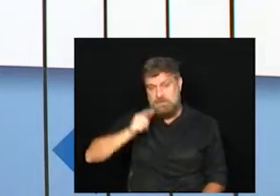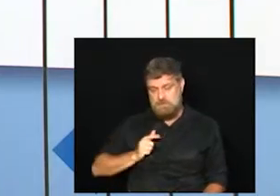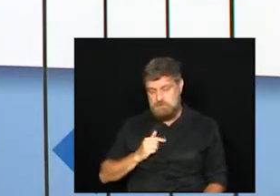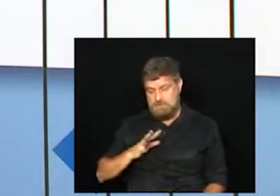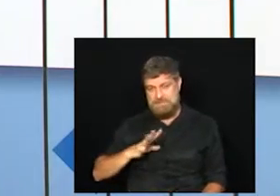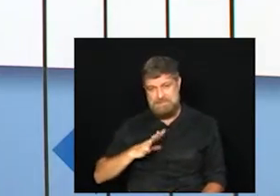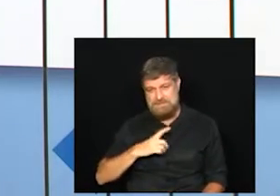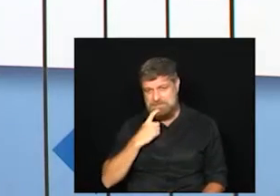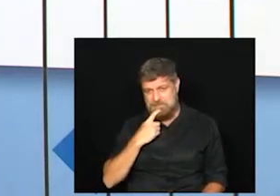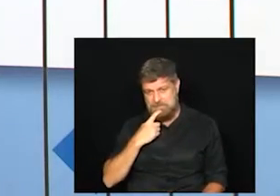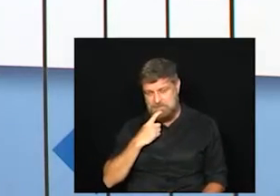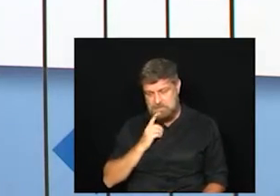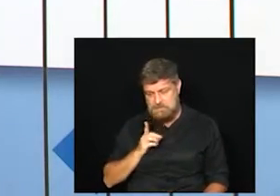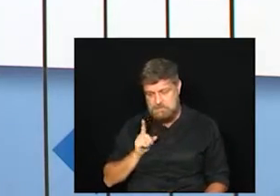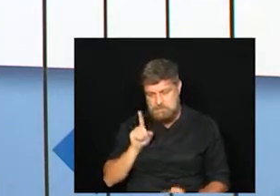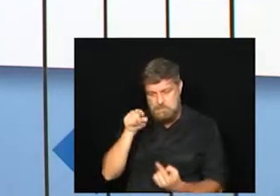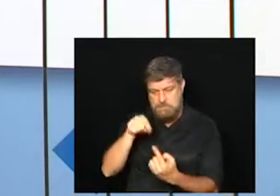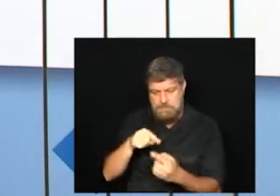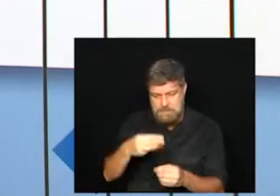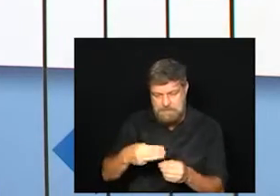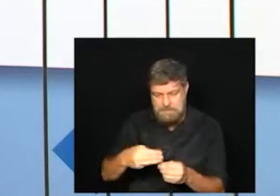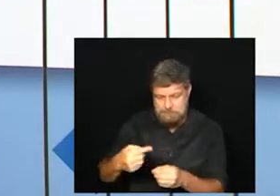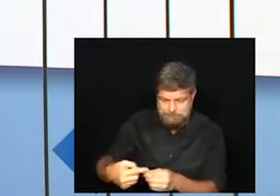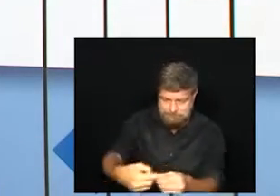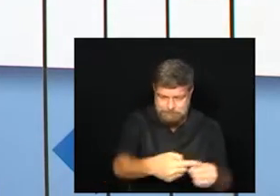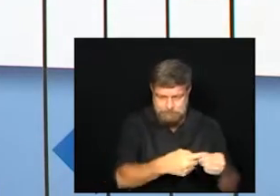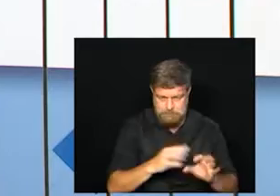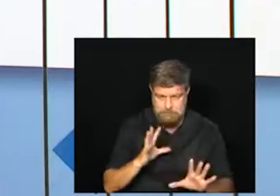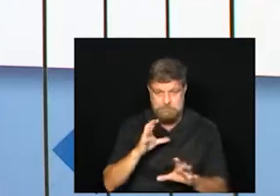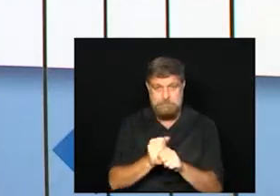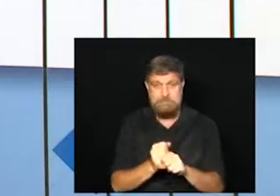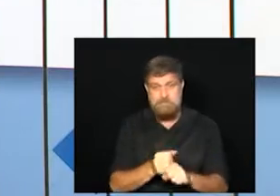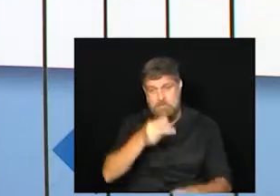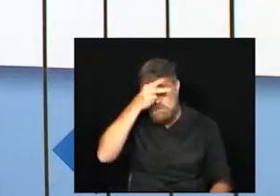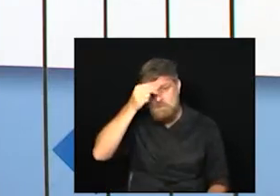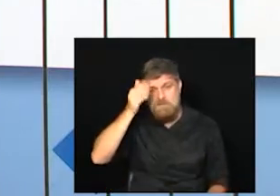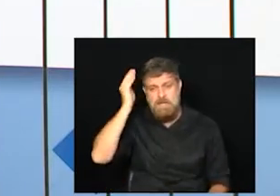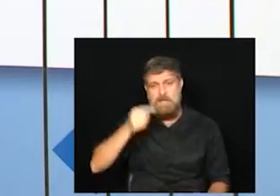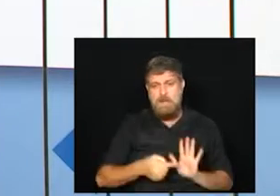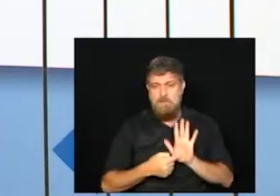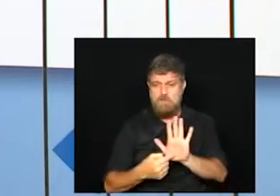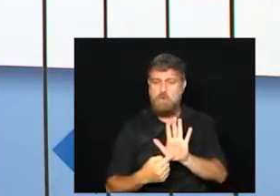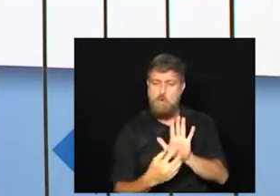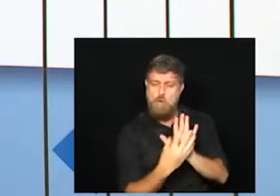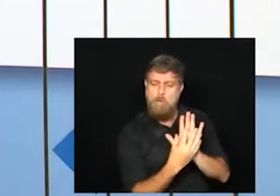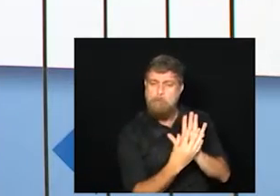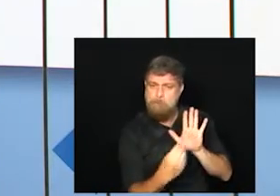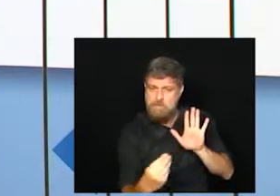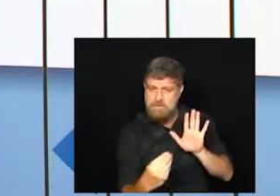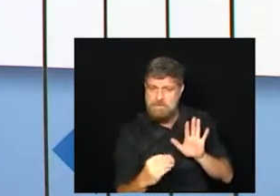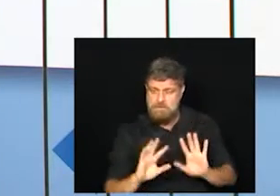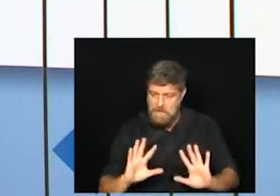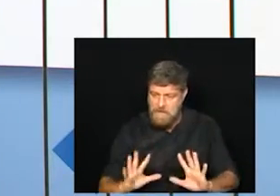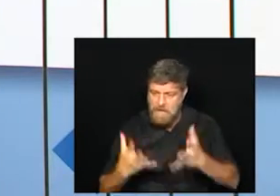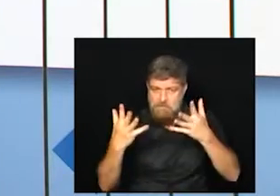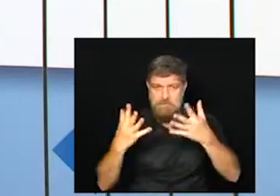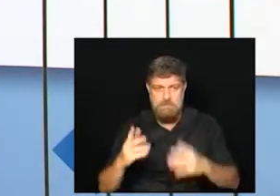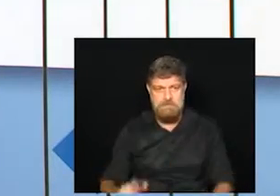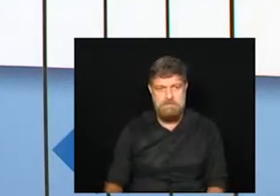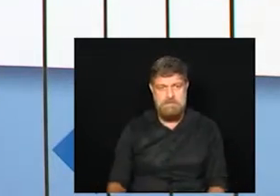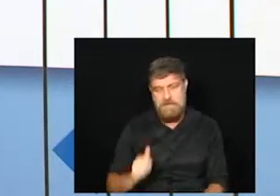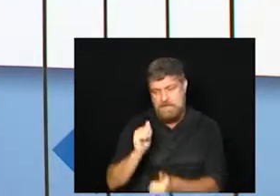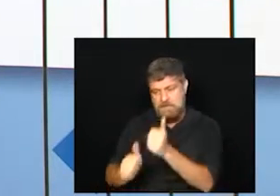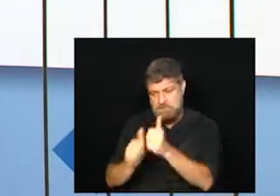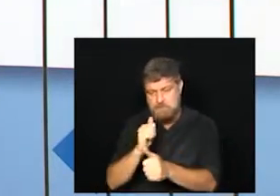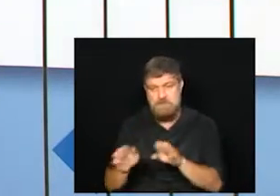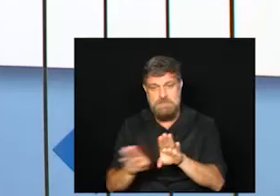que pertencem à região metropolitana de Campinas e sugeriu um modelo para a retomada desses eventos